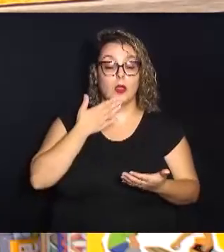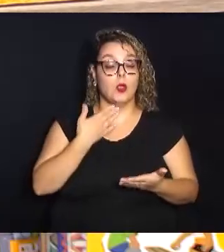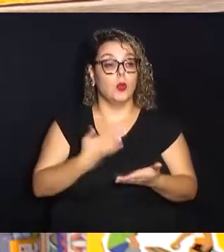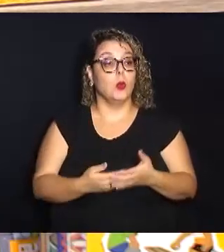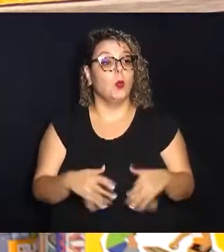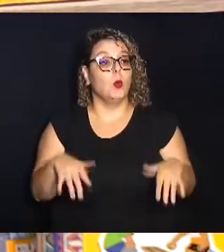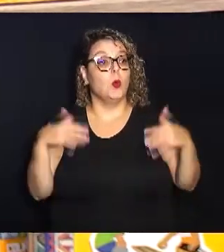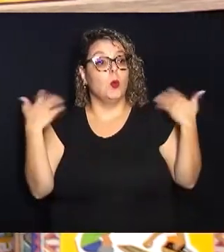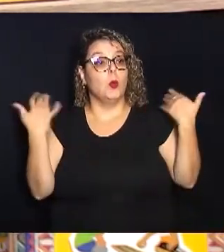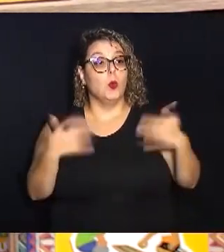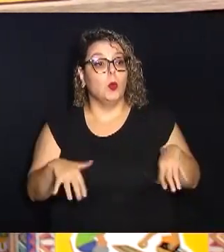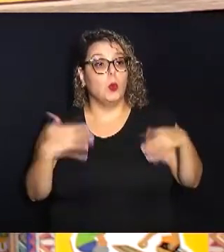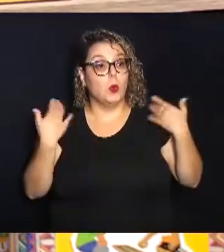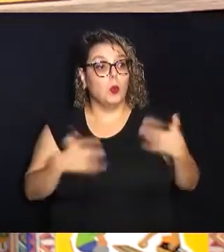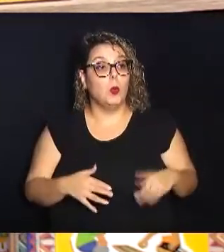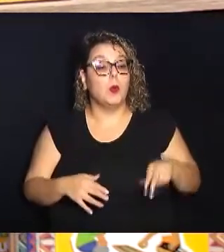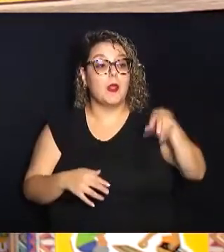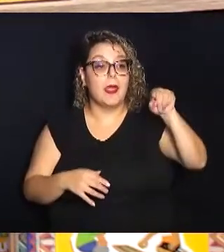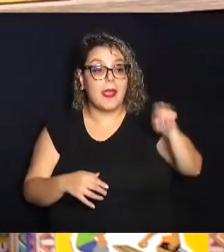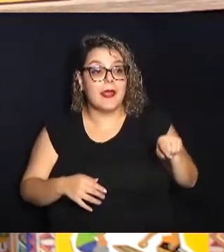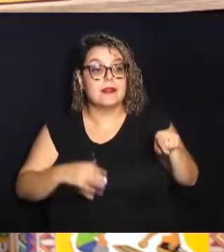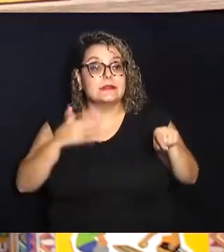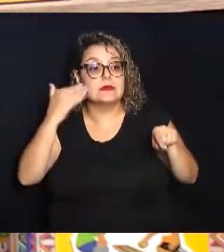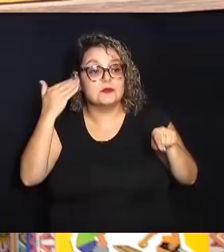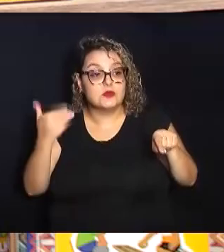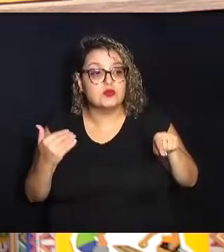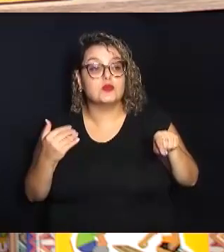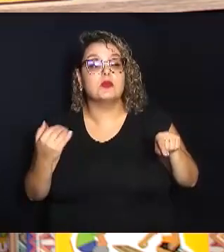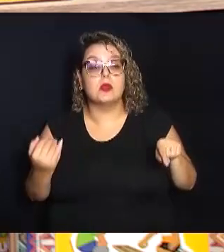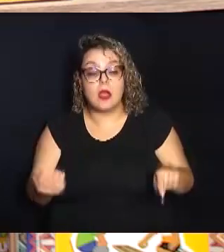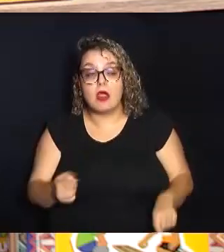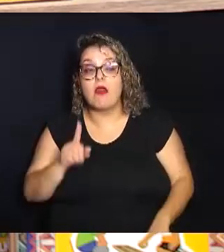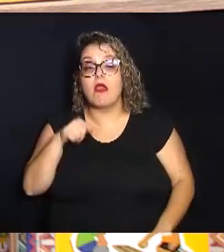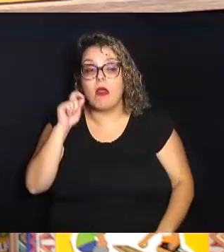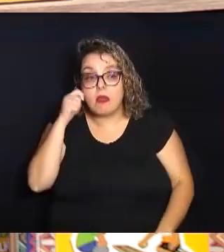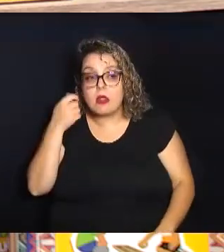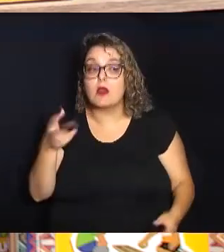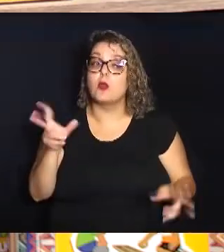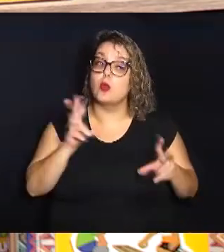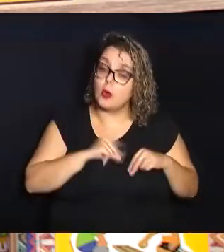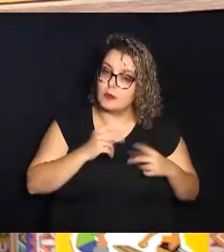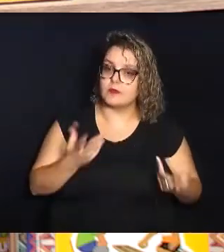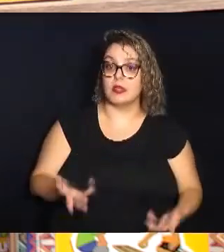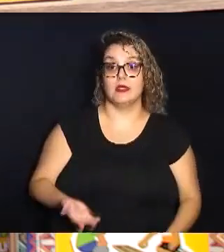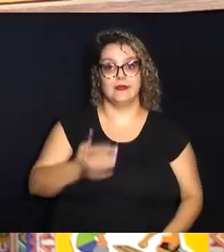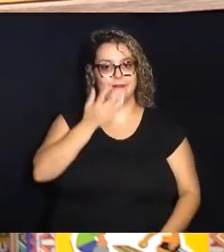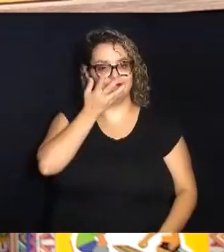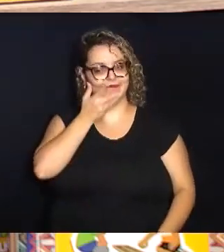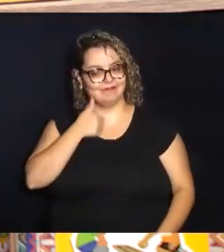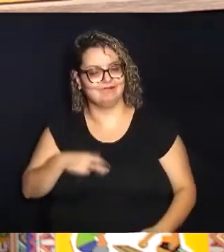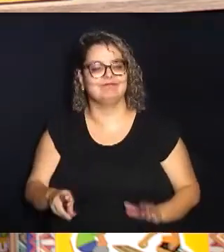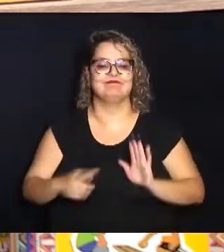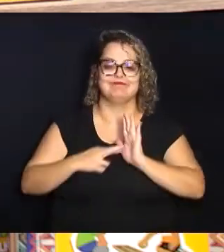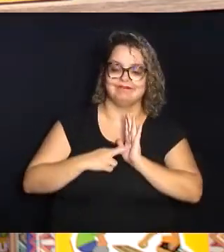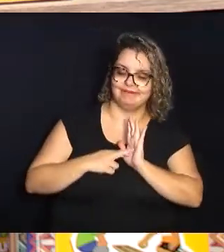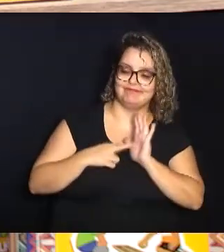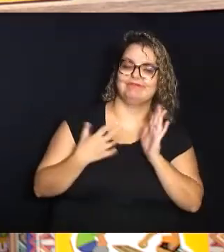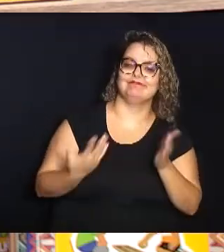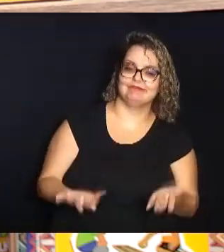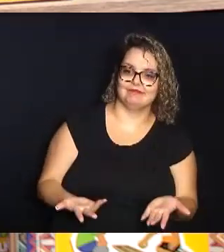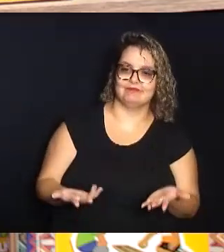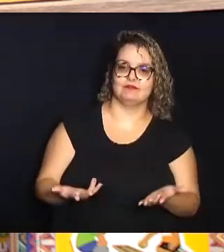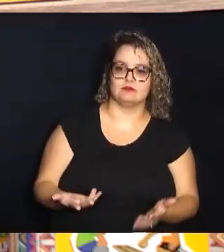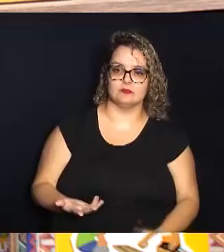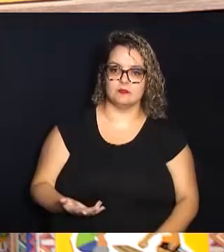Ficam impressionados ficam eh deseados né E as crianças se sentem tem representada já teve